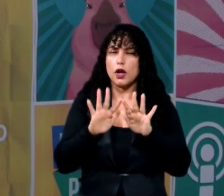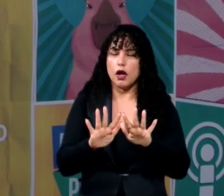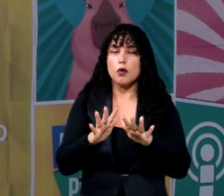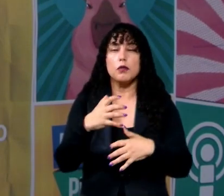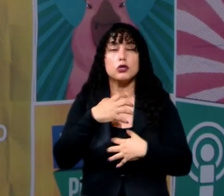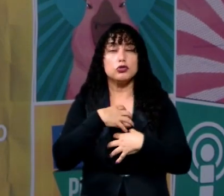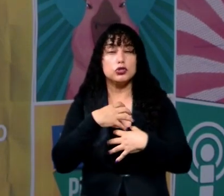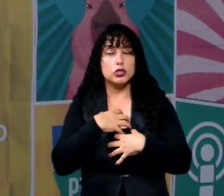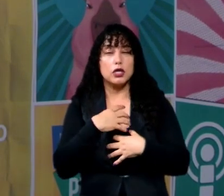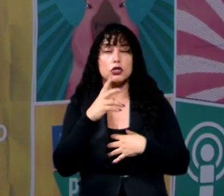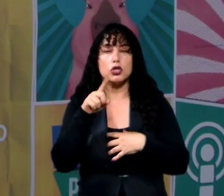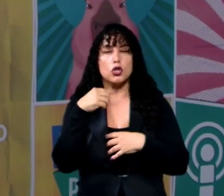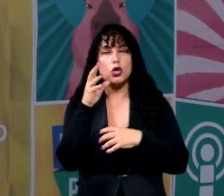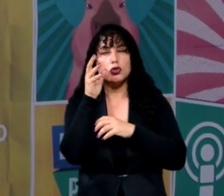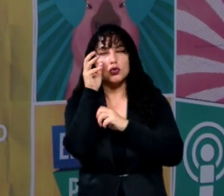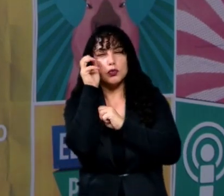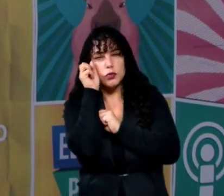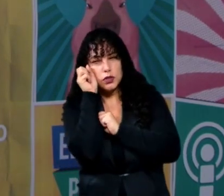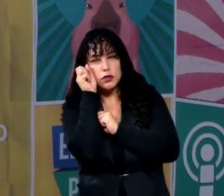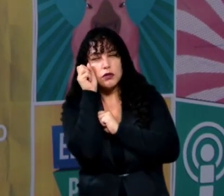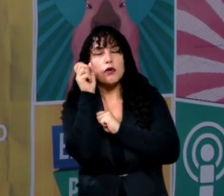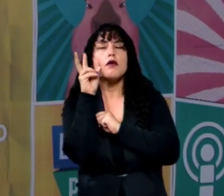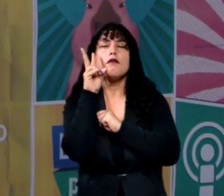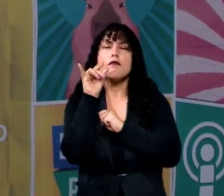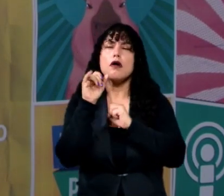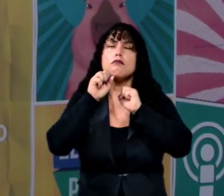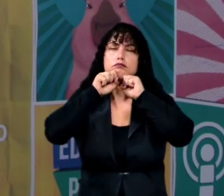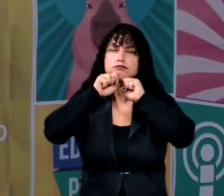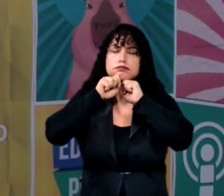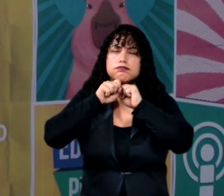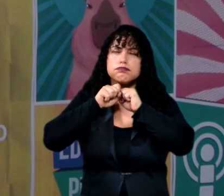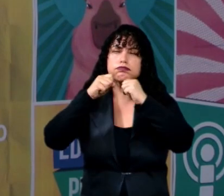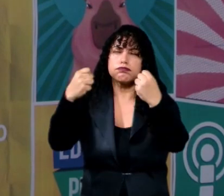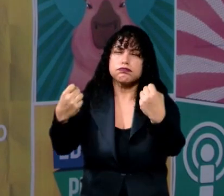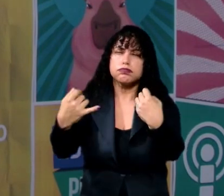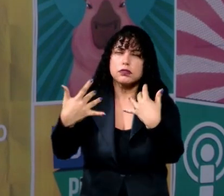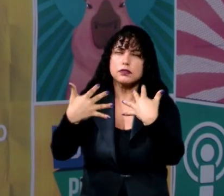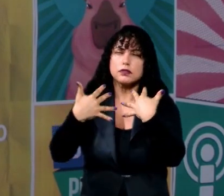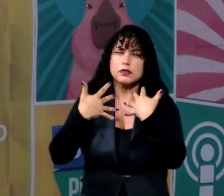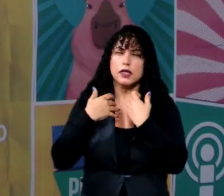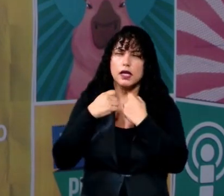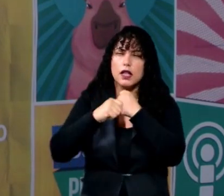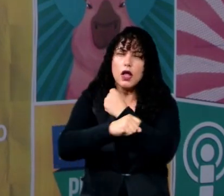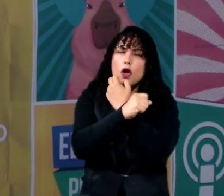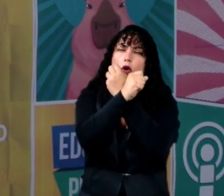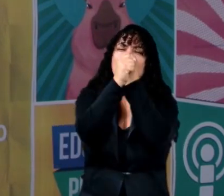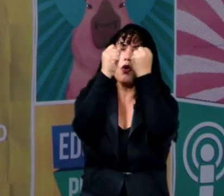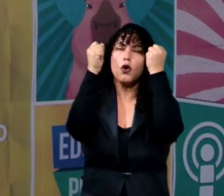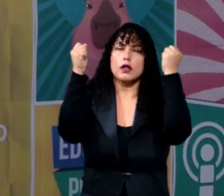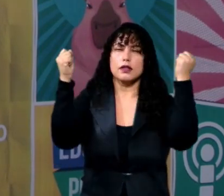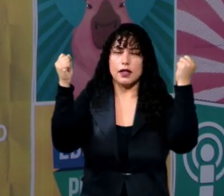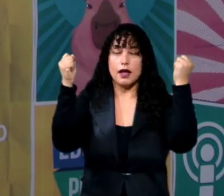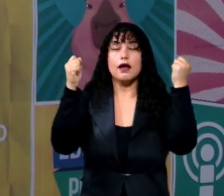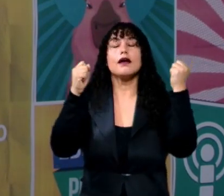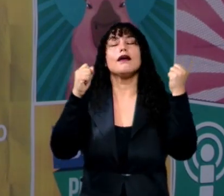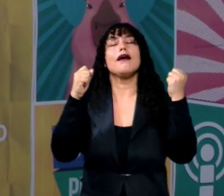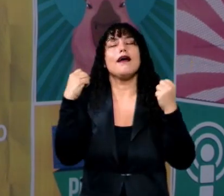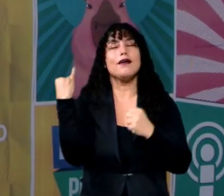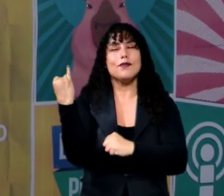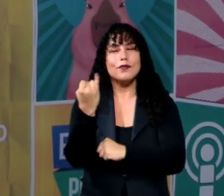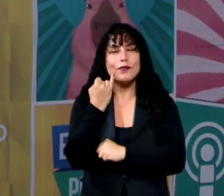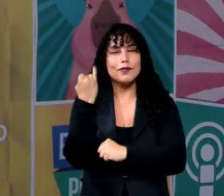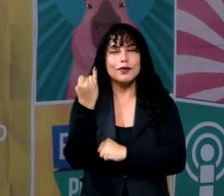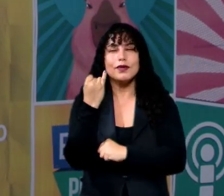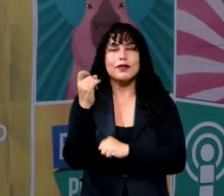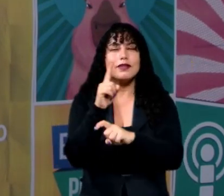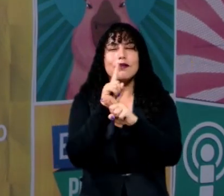como dormimos, ela vai repercutir no acordar. O acordar é muito precioso também. Não